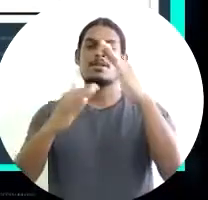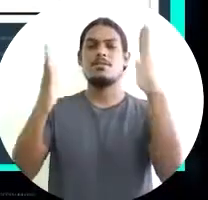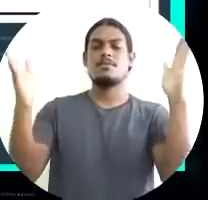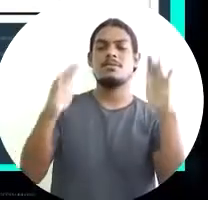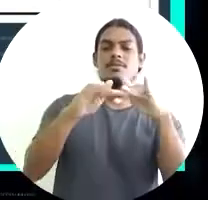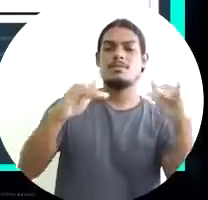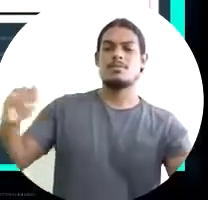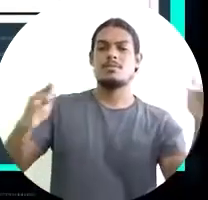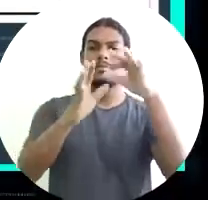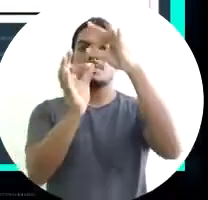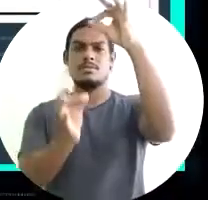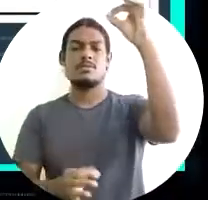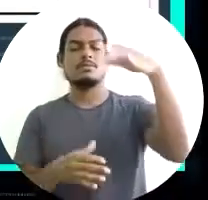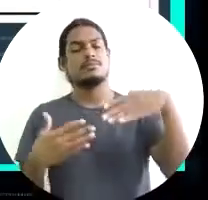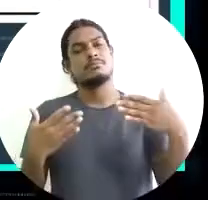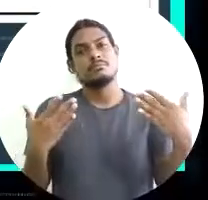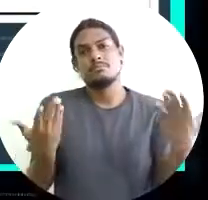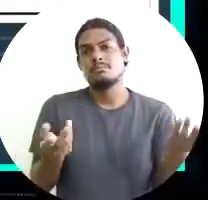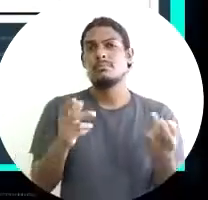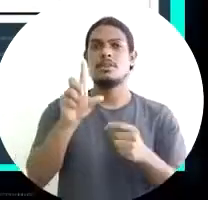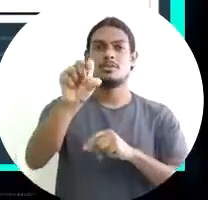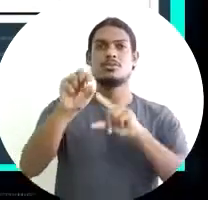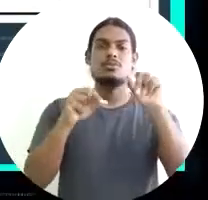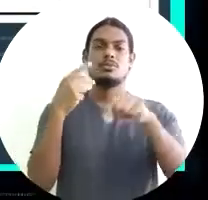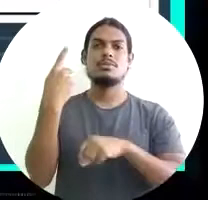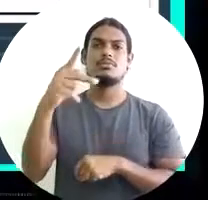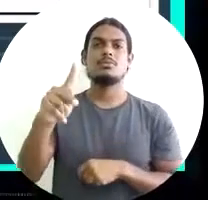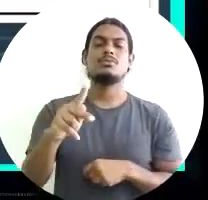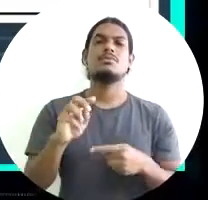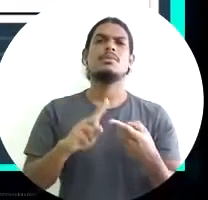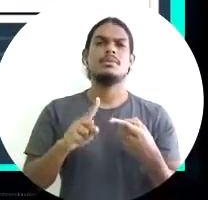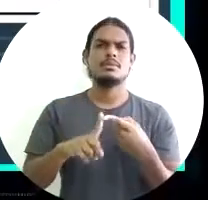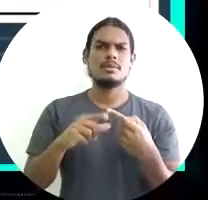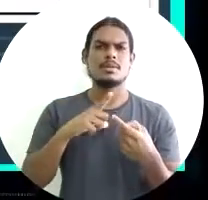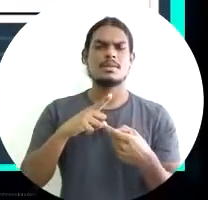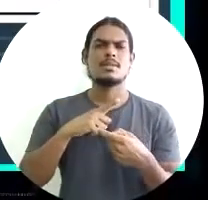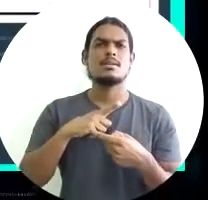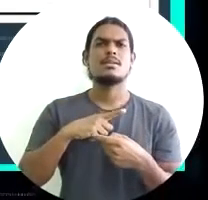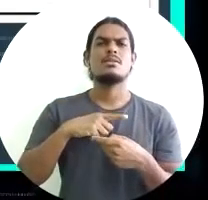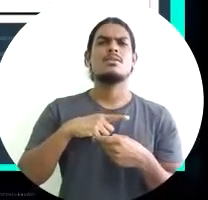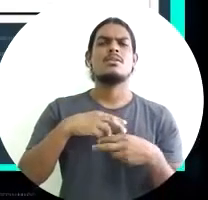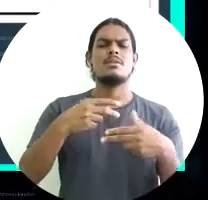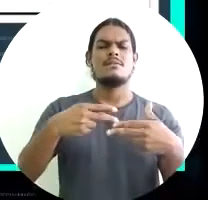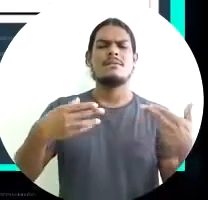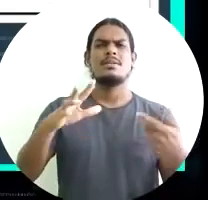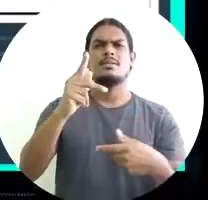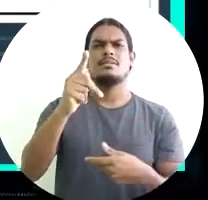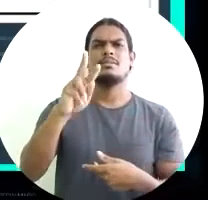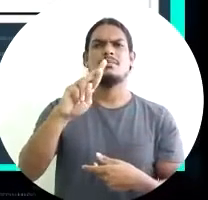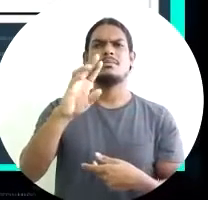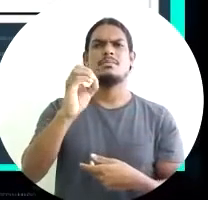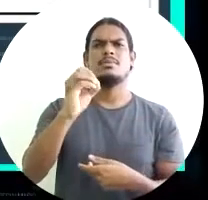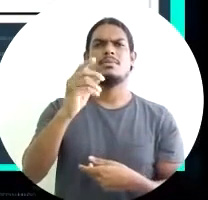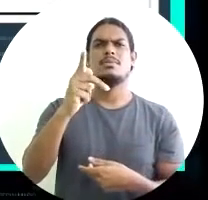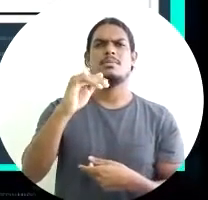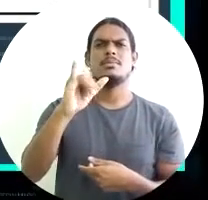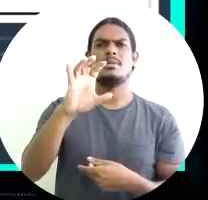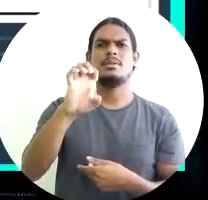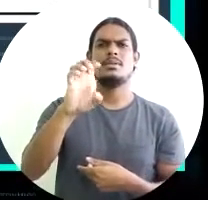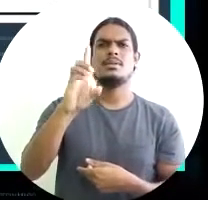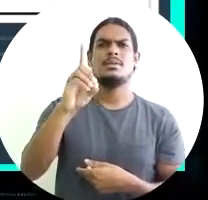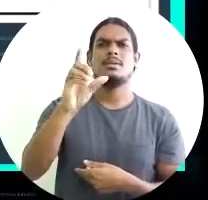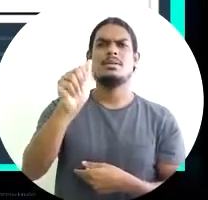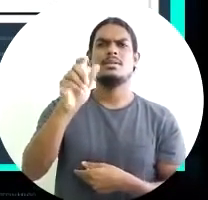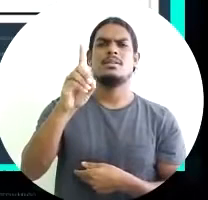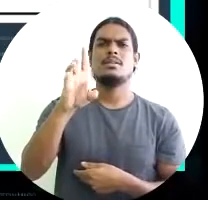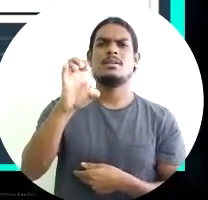background repeat. E a gente vai ter outras propriedades dela, como posições